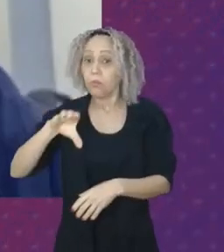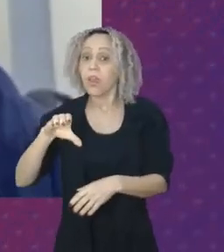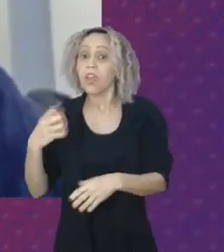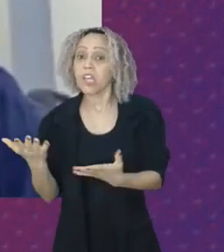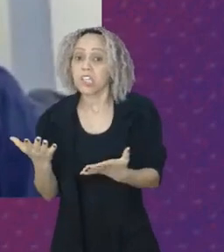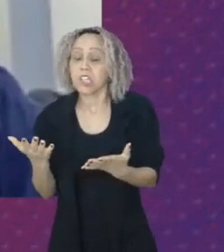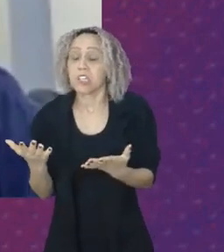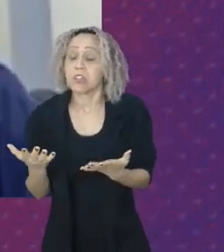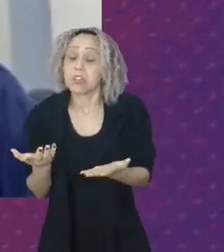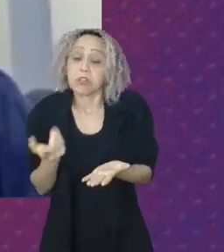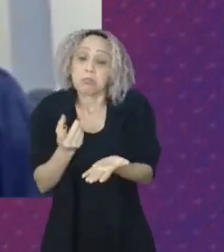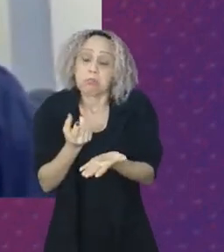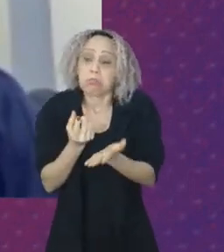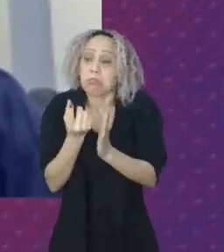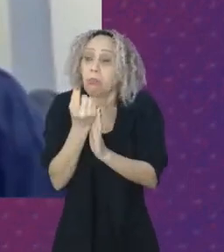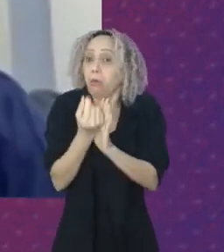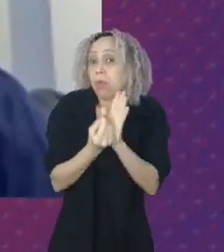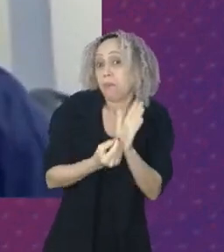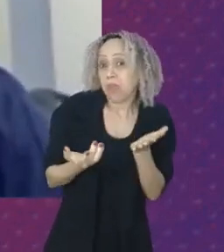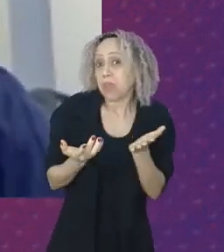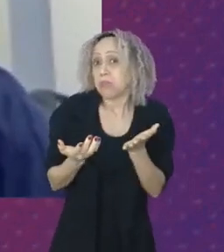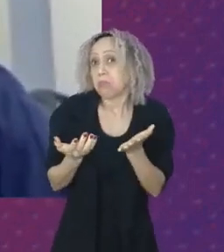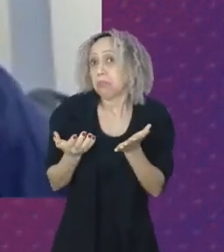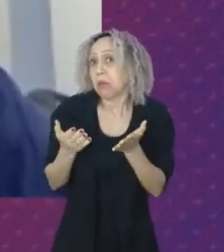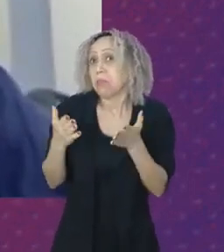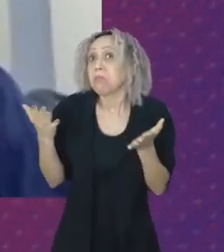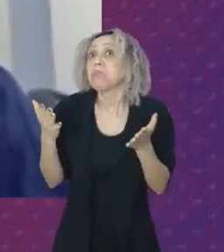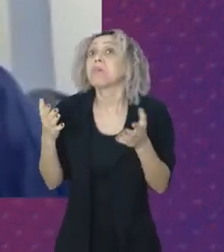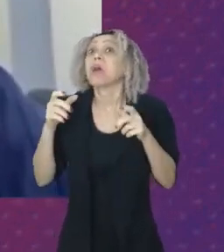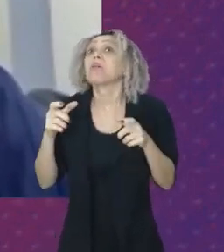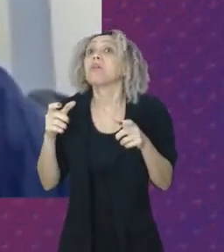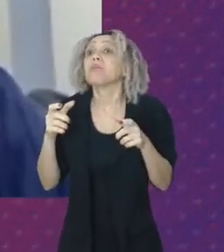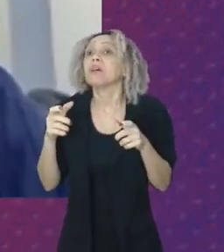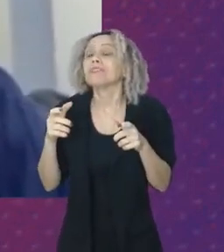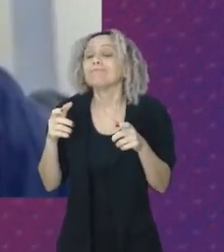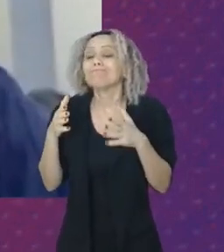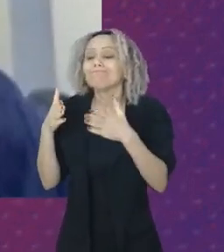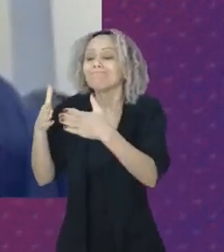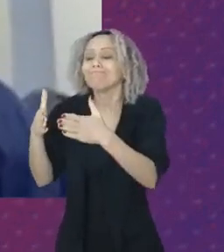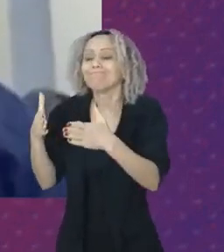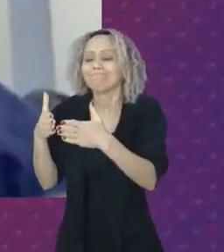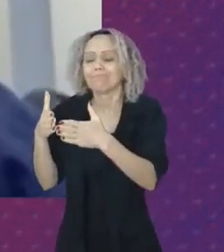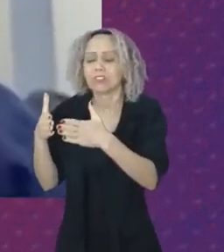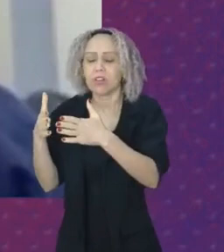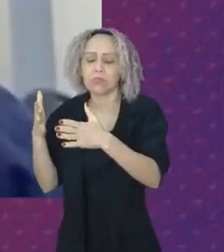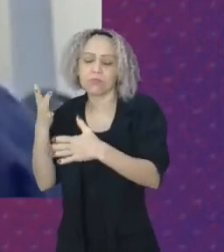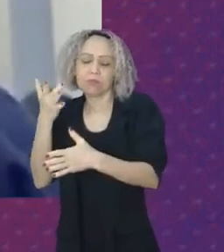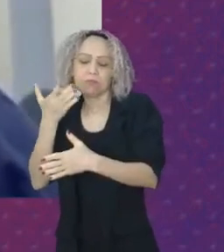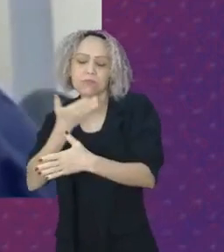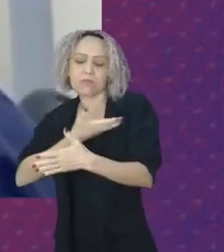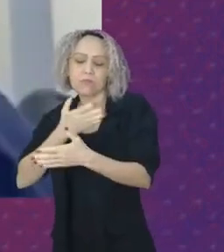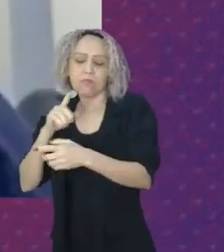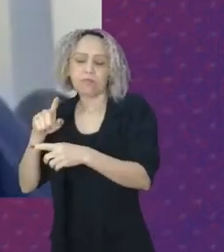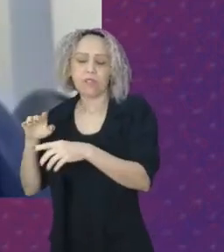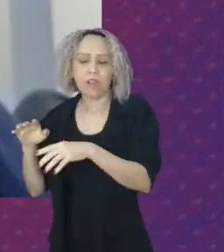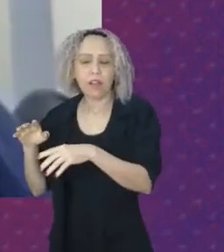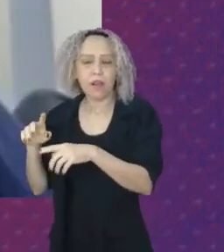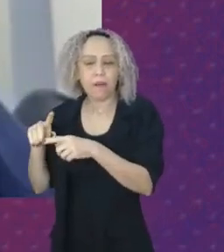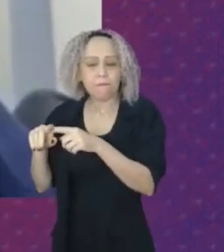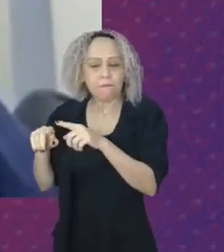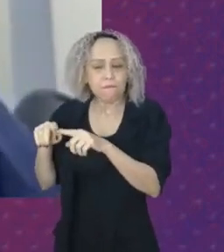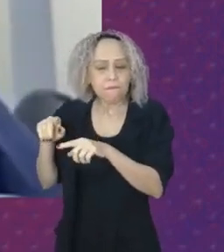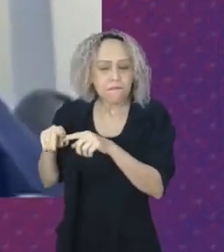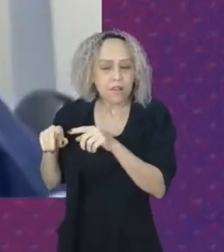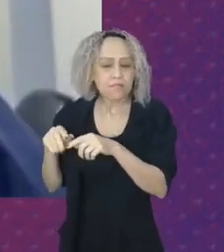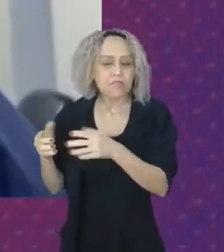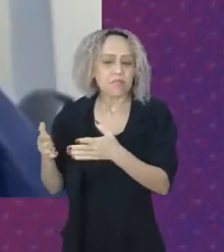punição dos culpados, destes que estavam desviando o dinheiro da educação. Mas é importante, né? Então, a